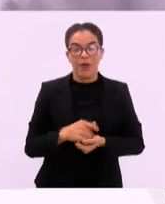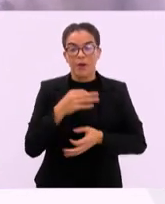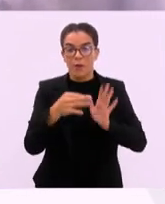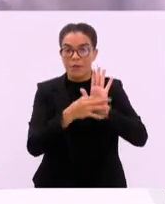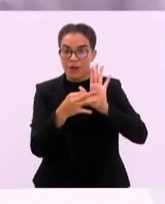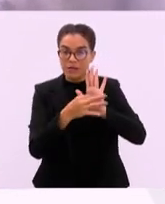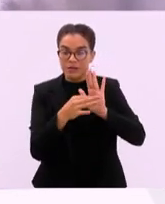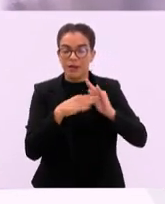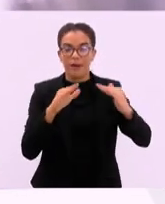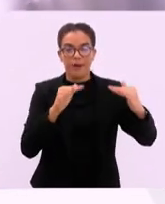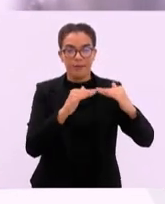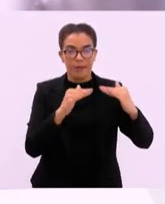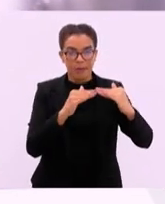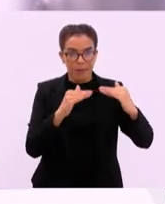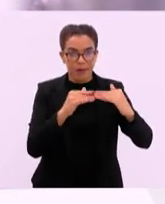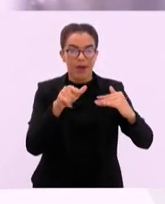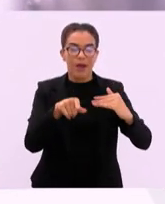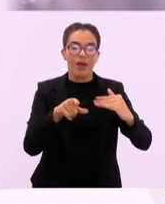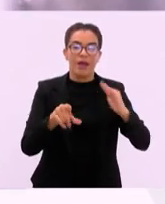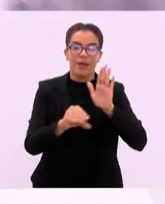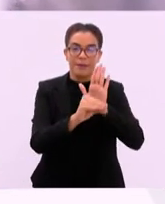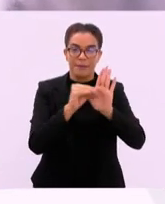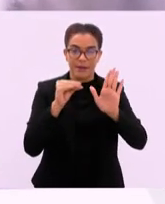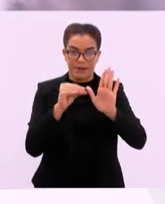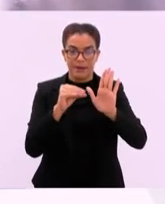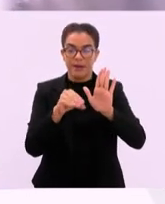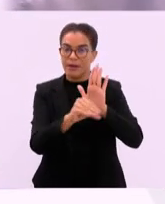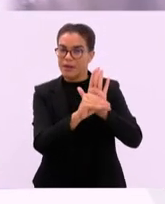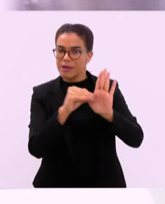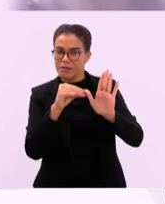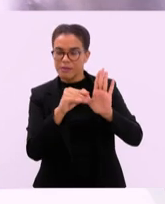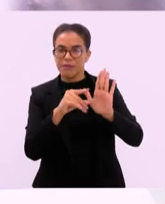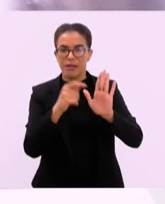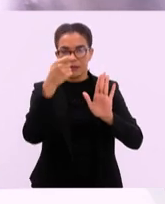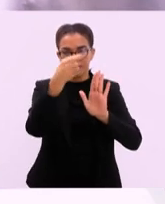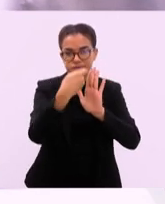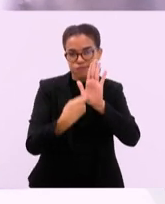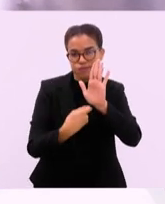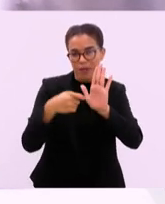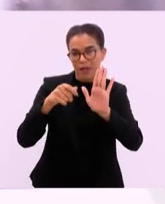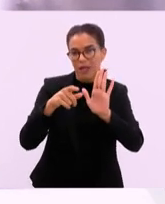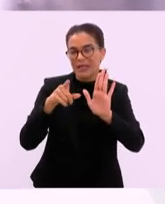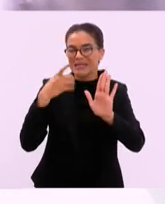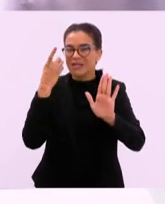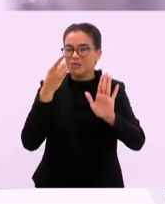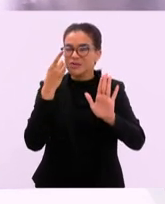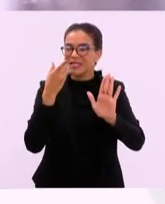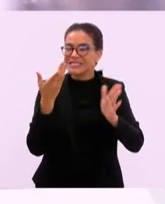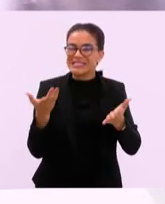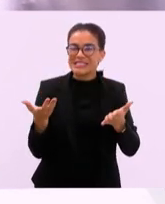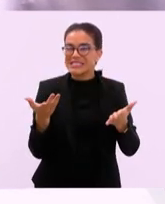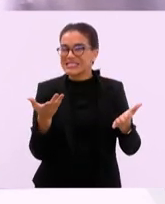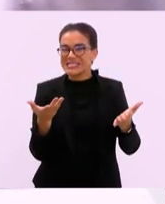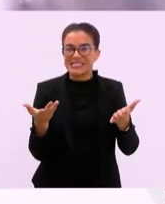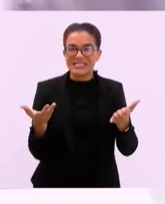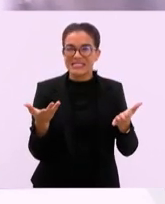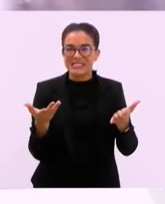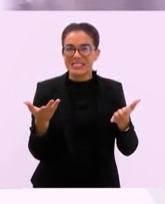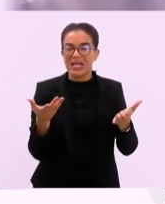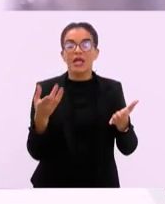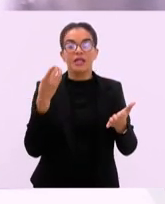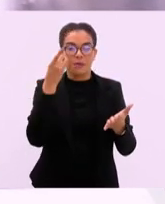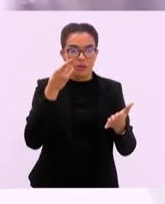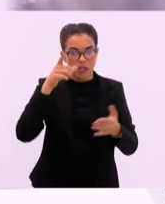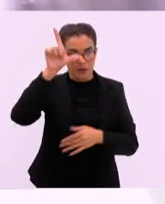Raves é favorável à emenda. Uma emenda de autoria do deputado... Eu não sei se ele está fazendo... Ah, do deputado